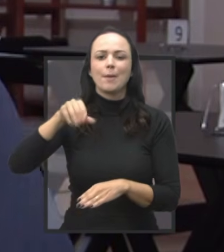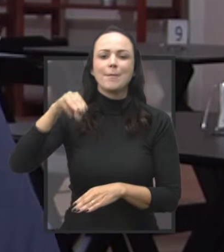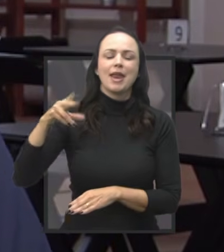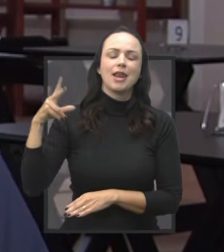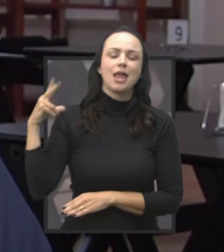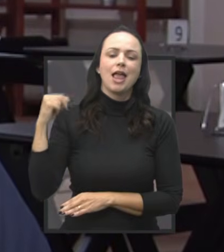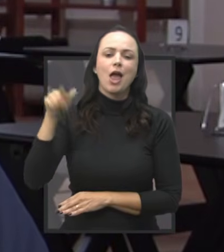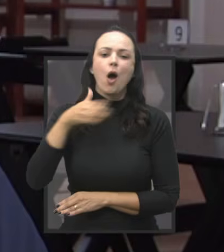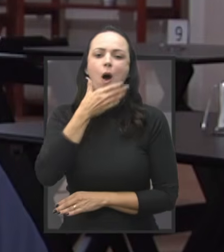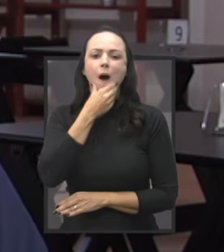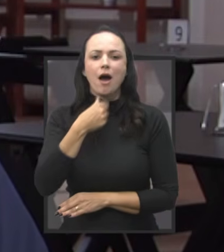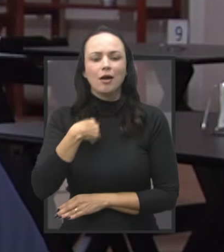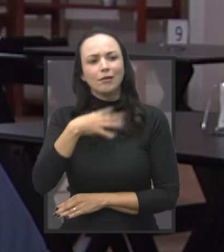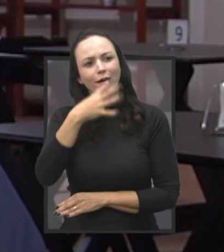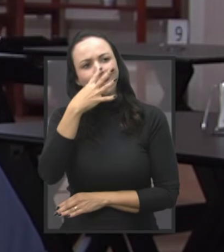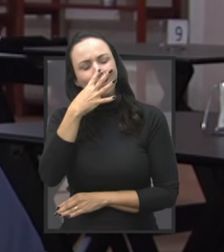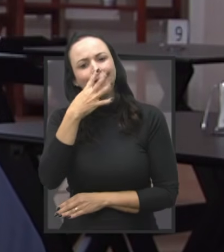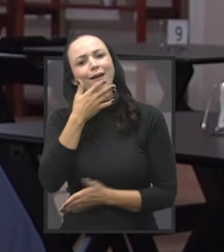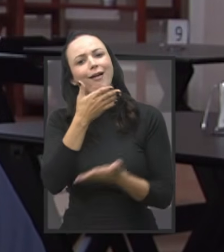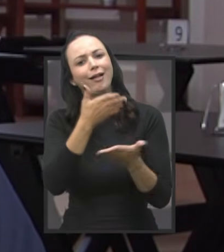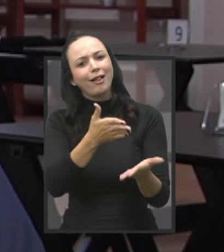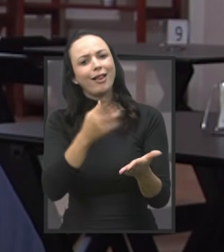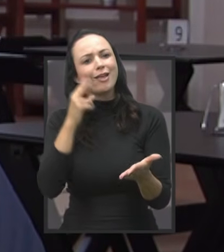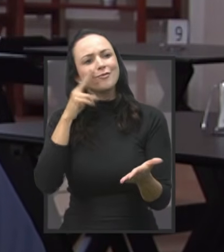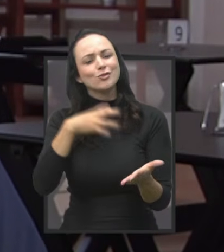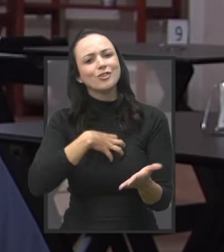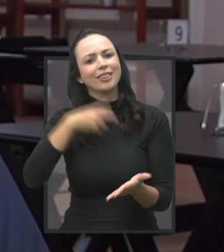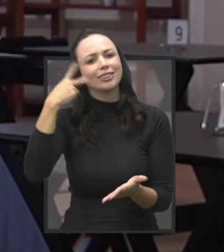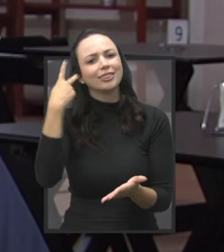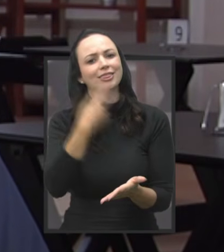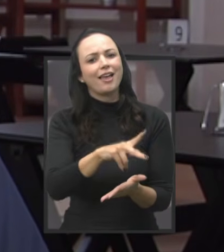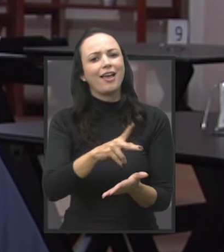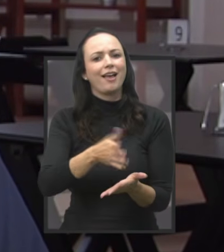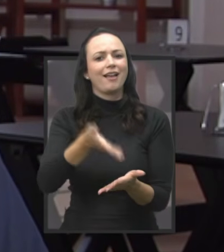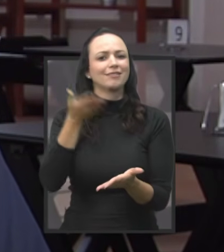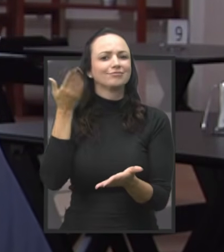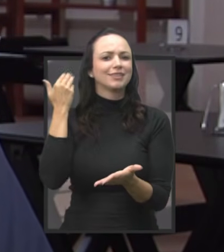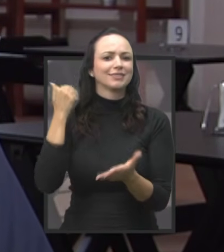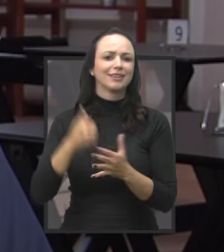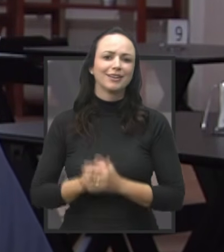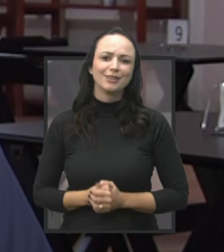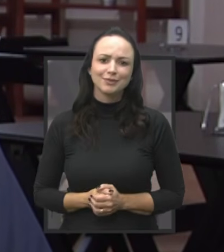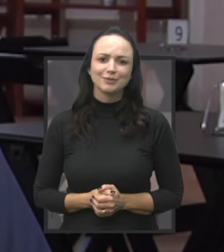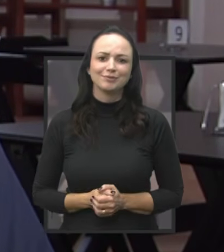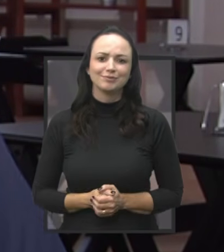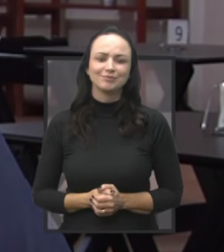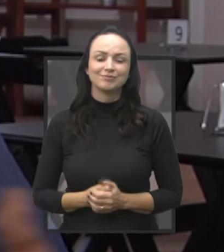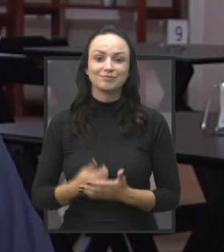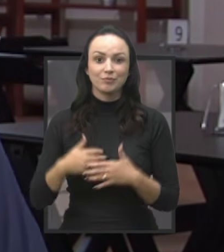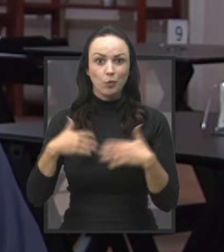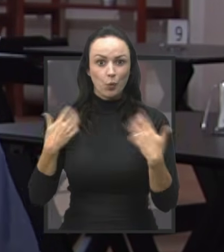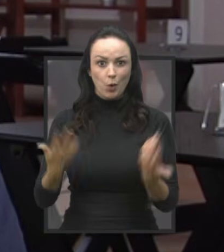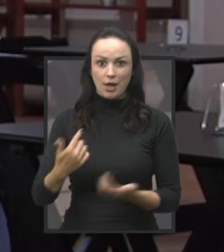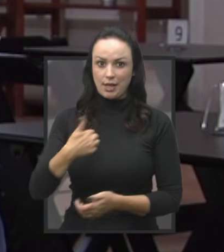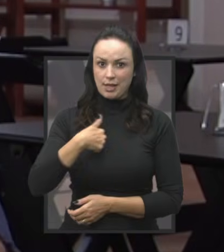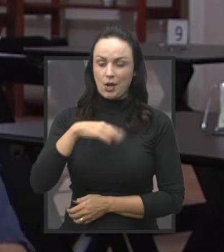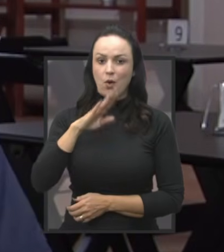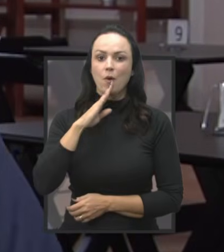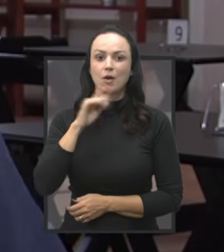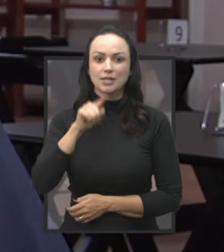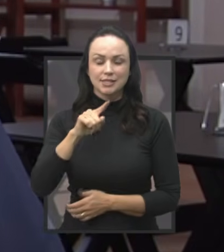o homem que eu admirava de ver, sabe, de ver o jeito que aquele homem foi. De quando eu